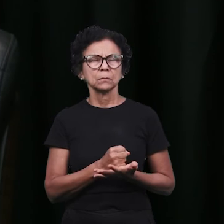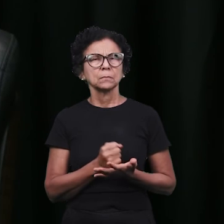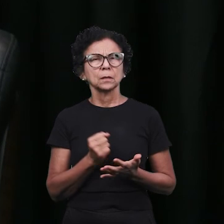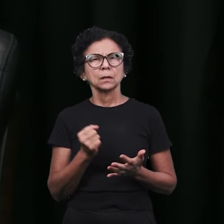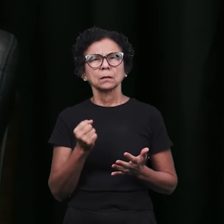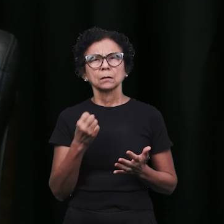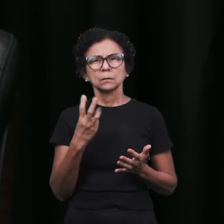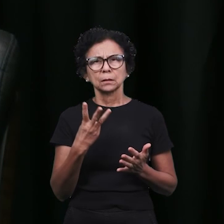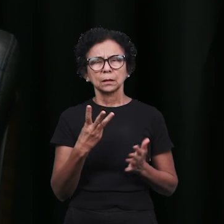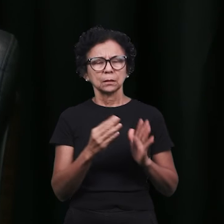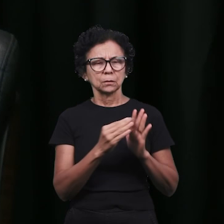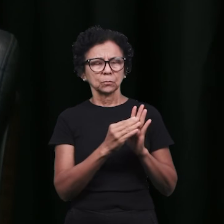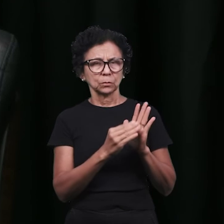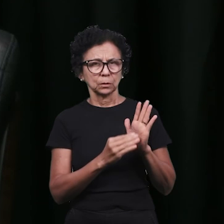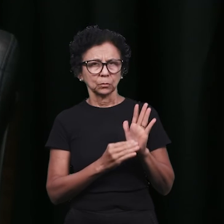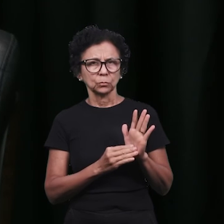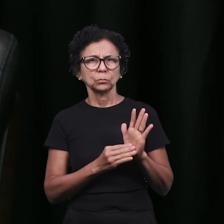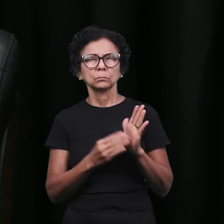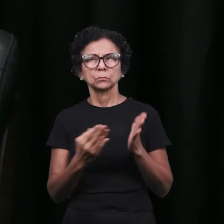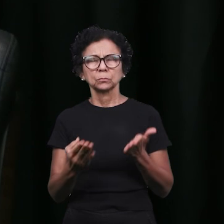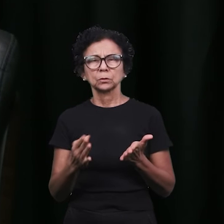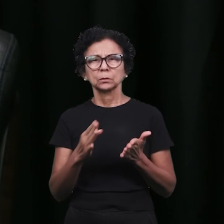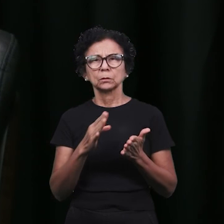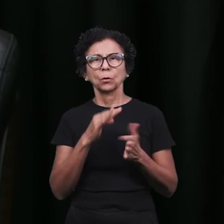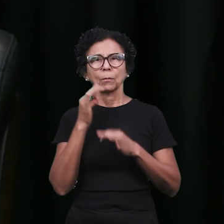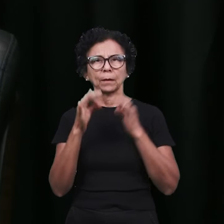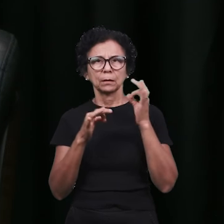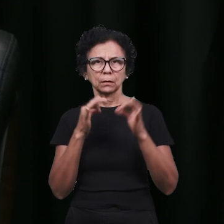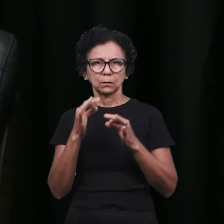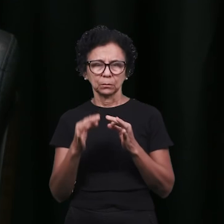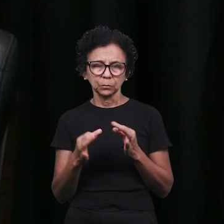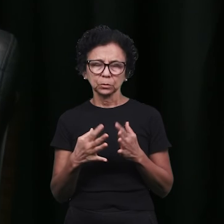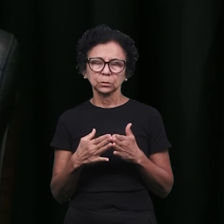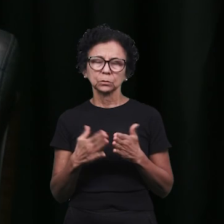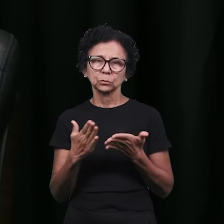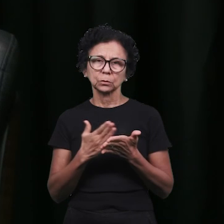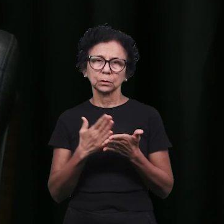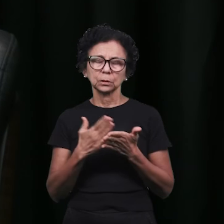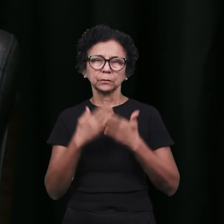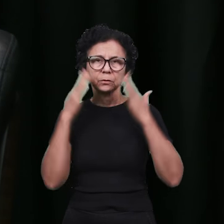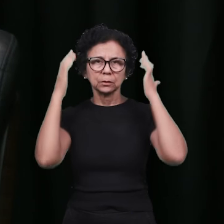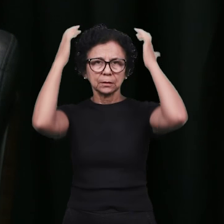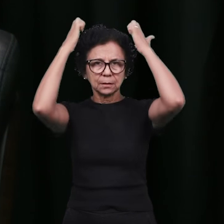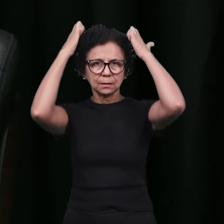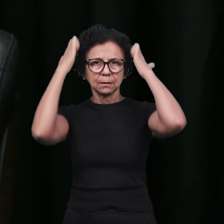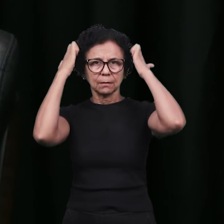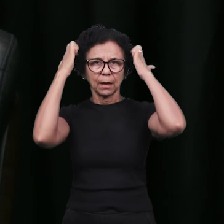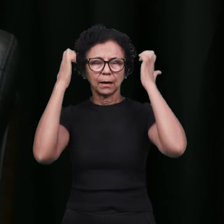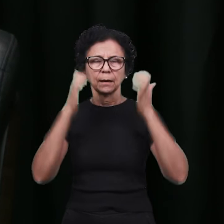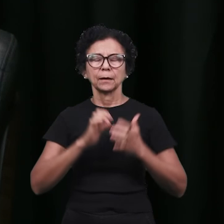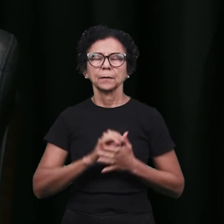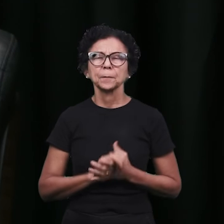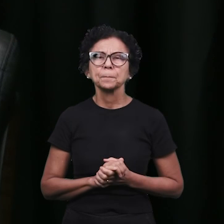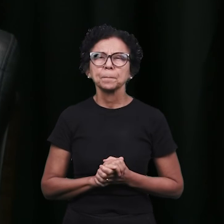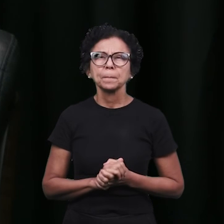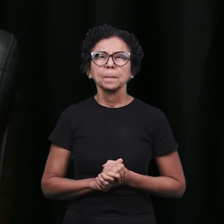Velho Testamento. Estamos falando já há 3 episódios sobre Esther. E